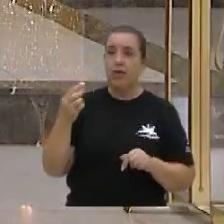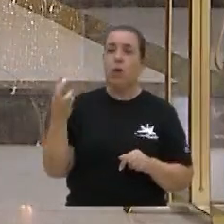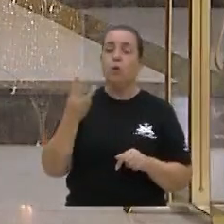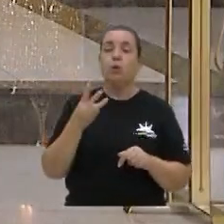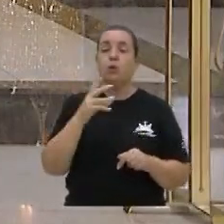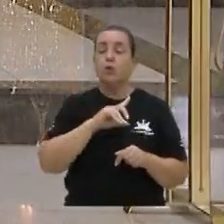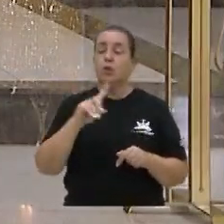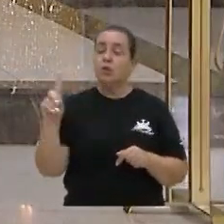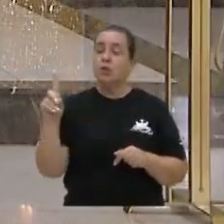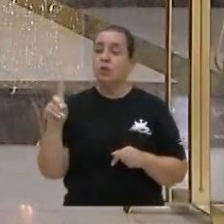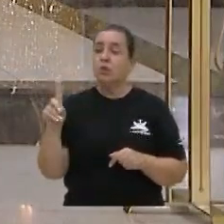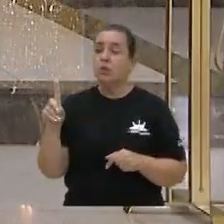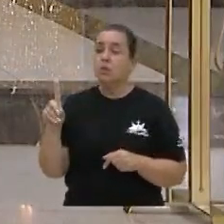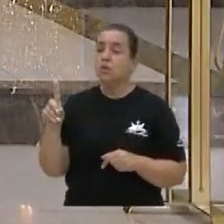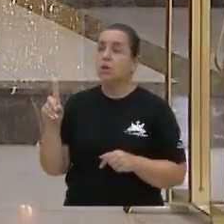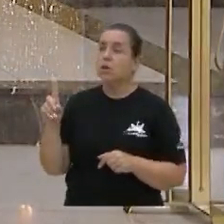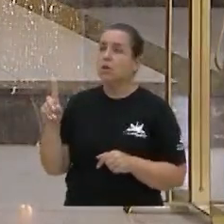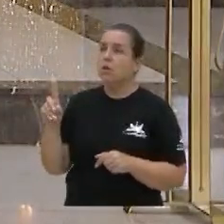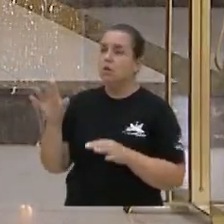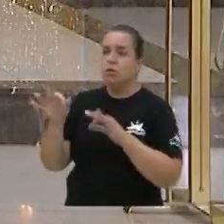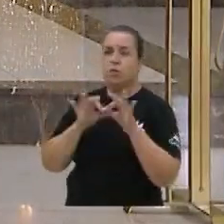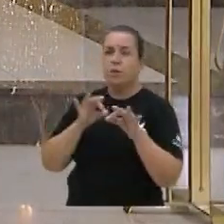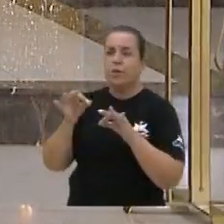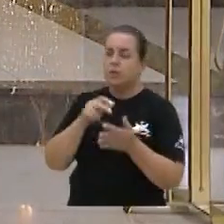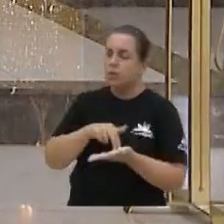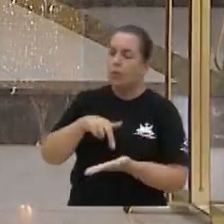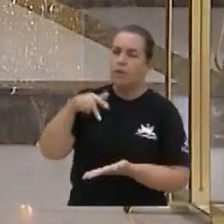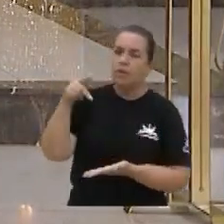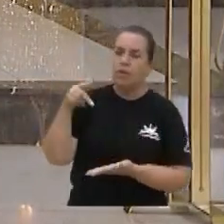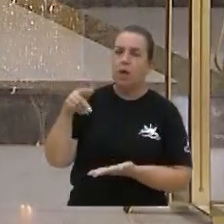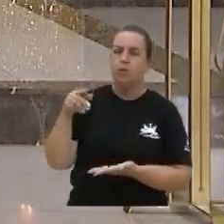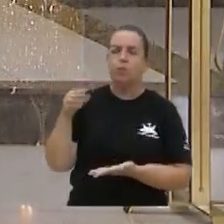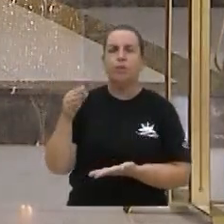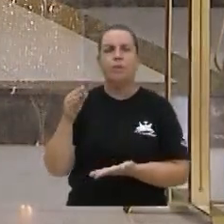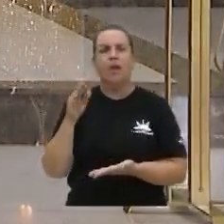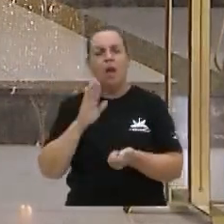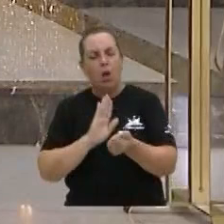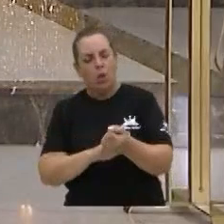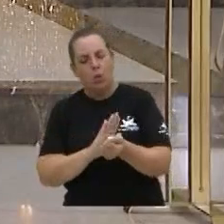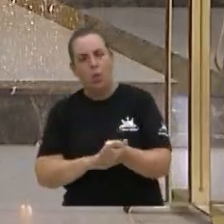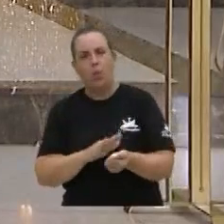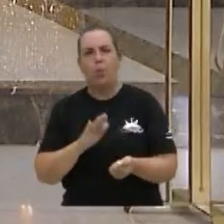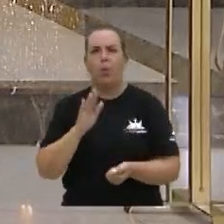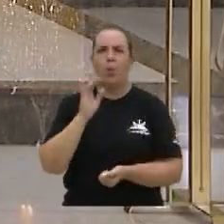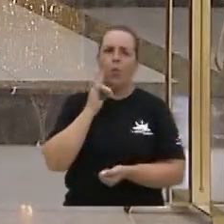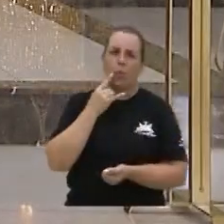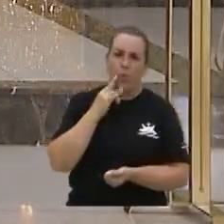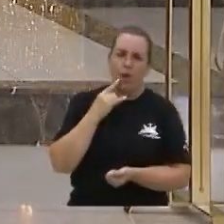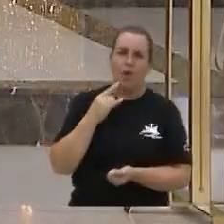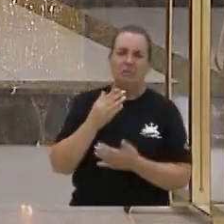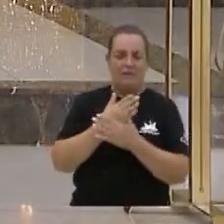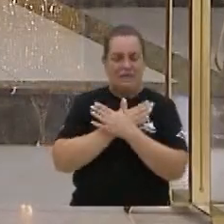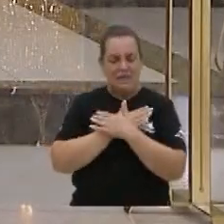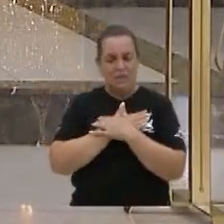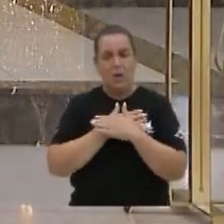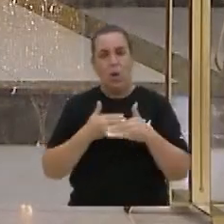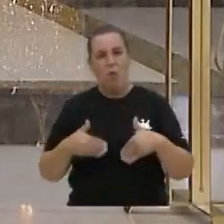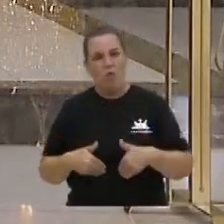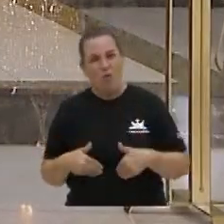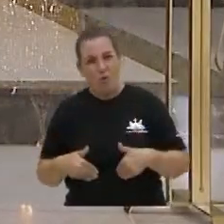muitos pedidos, não só do Covid, mas alcoolismo, drogas, desemprego, fome.